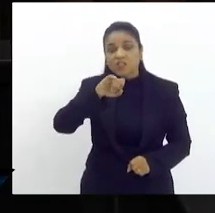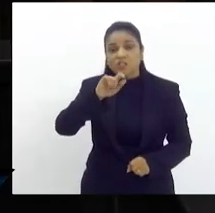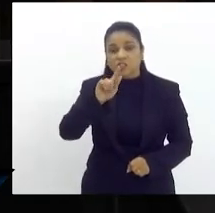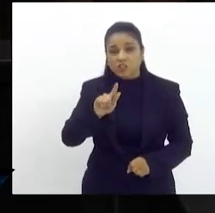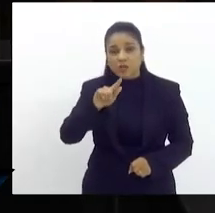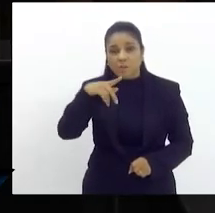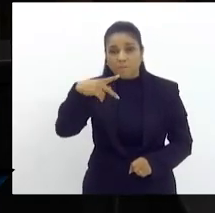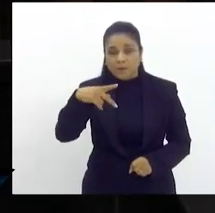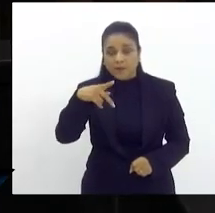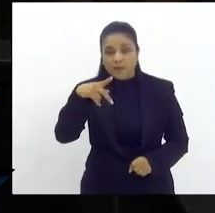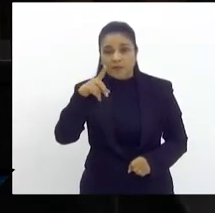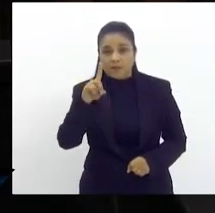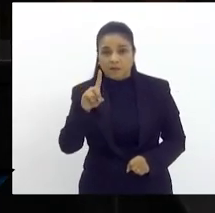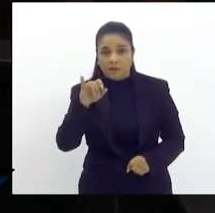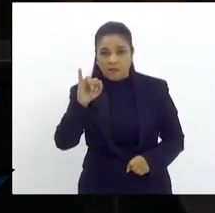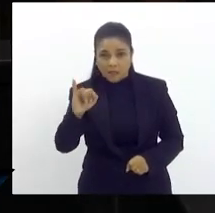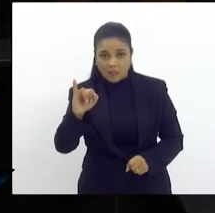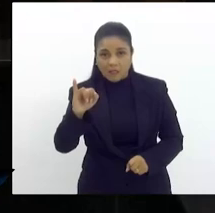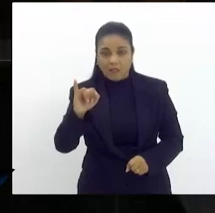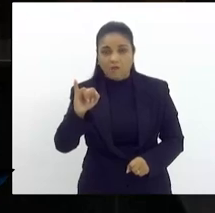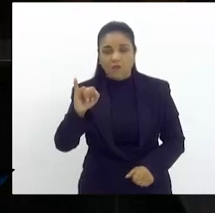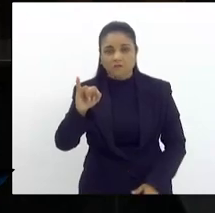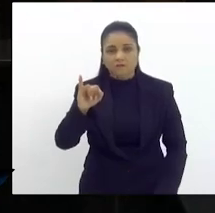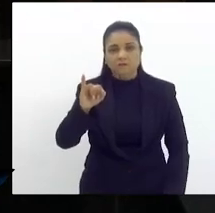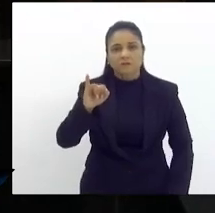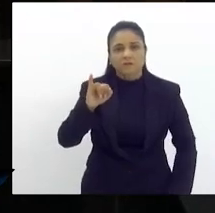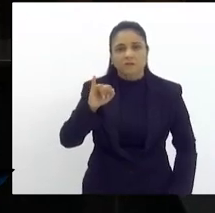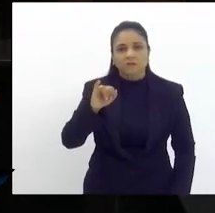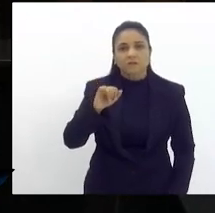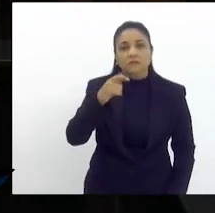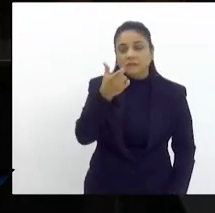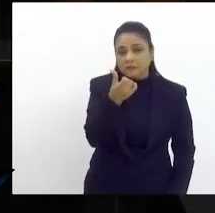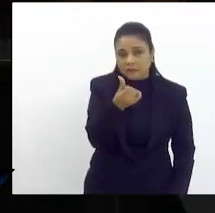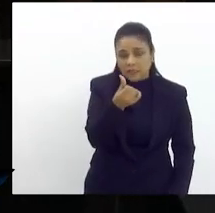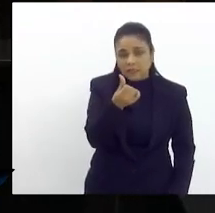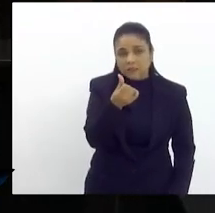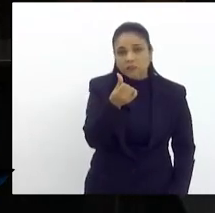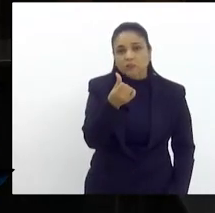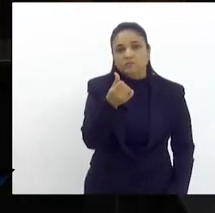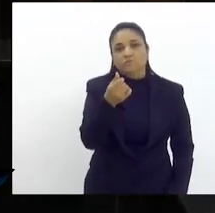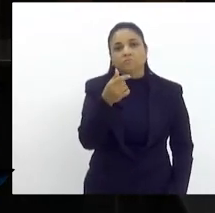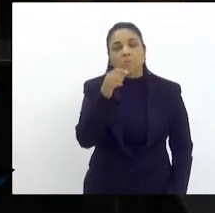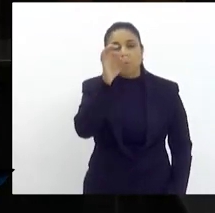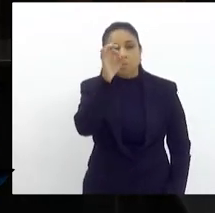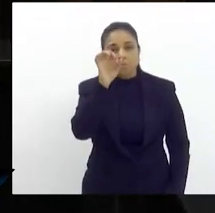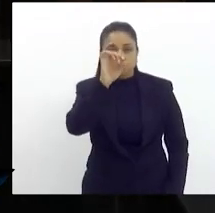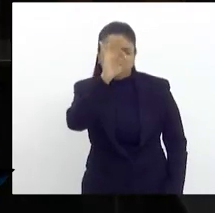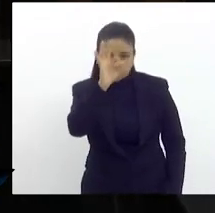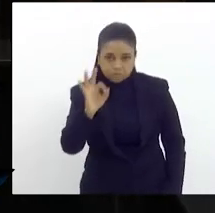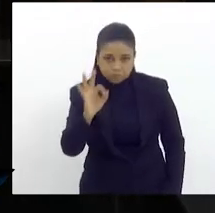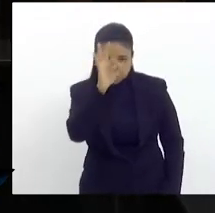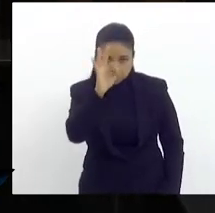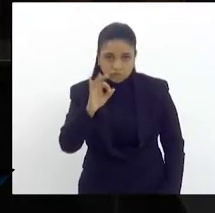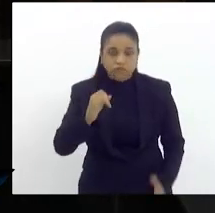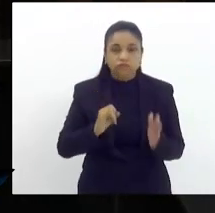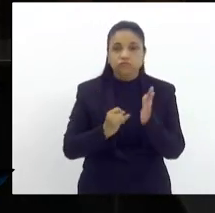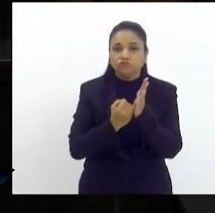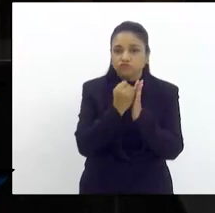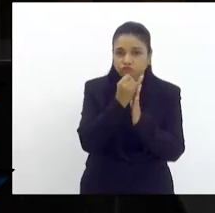6 pontos percentuais de juro Real e de Janeiro de 13 para cá IPCA